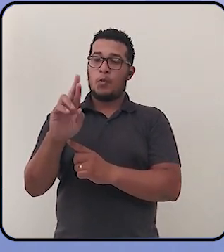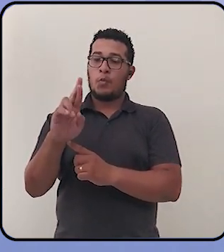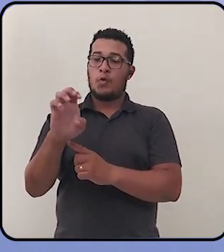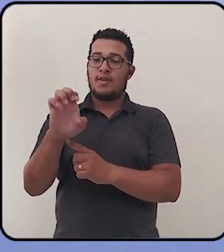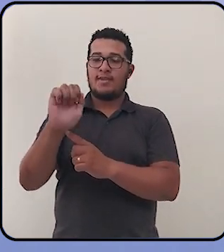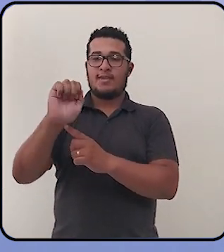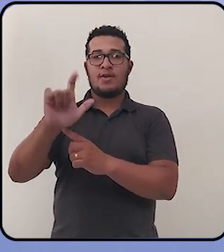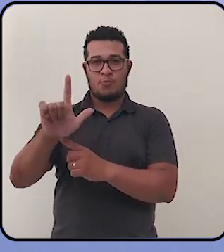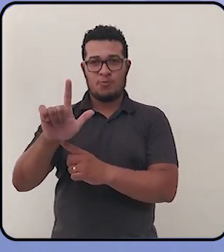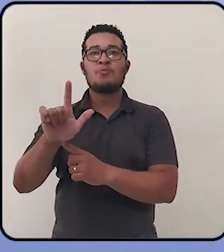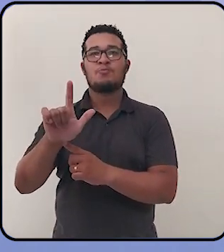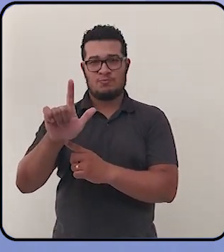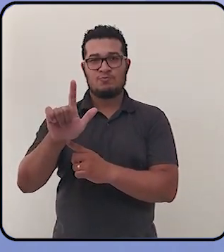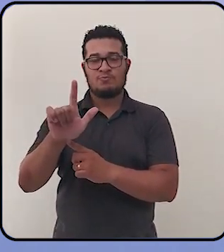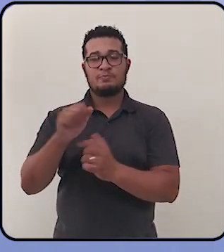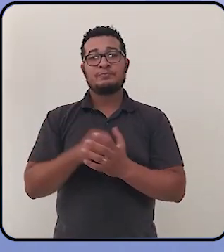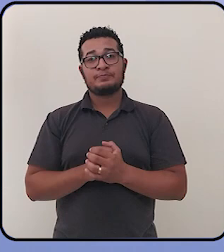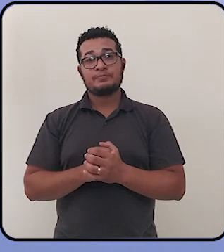aurora boreal.